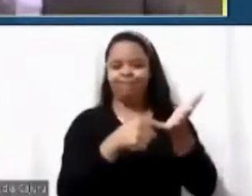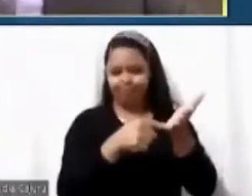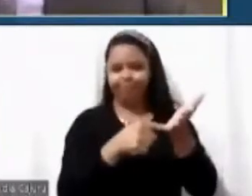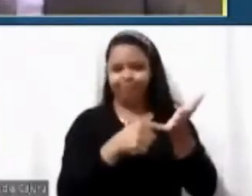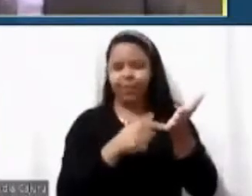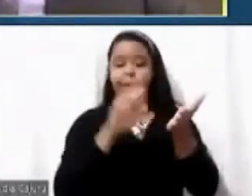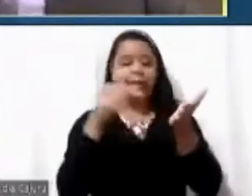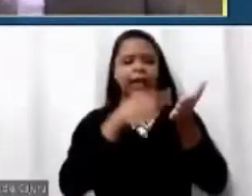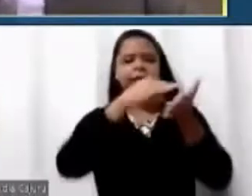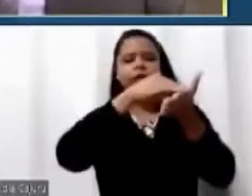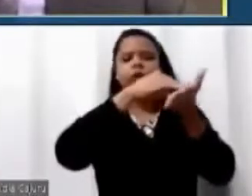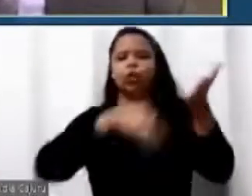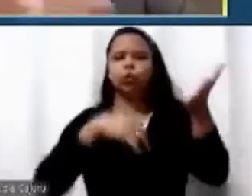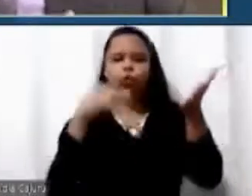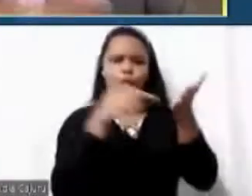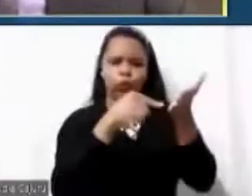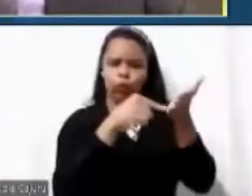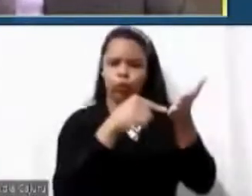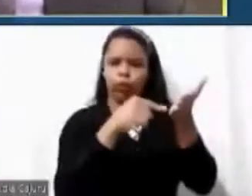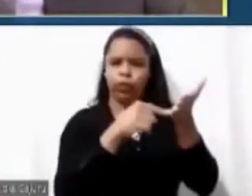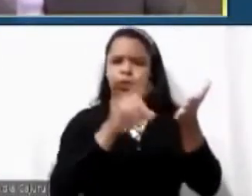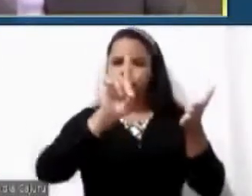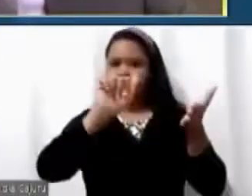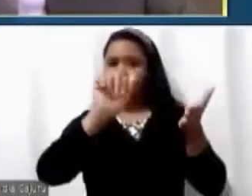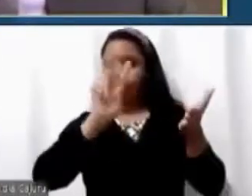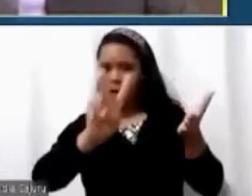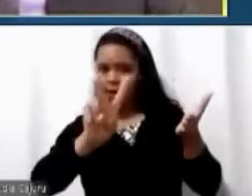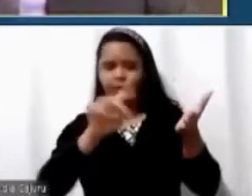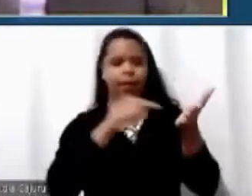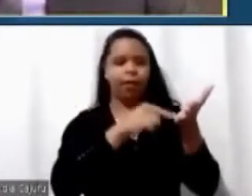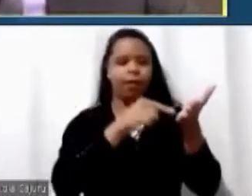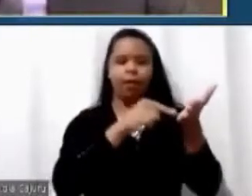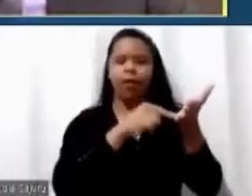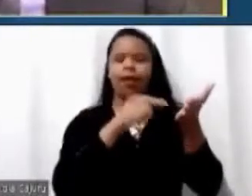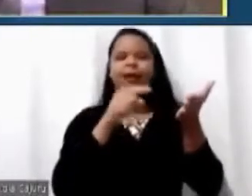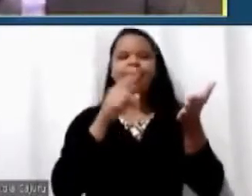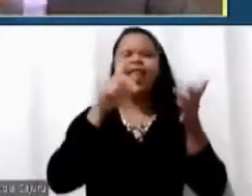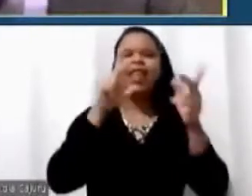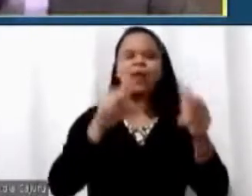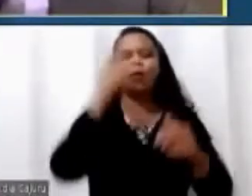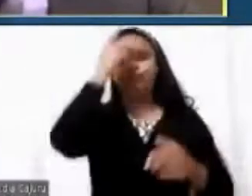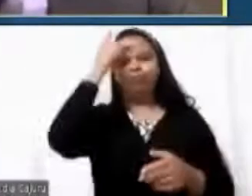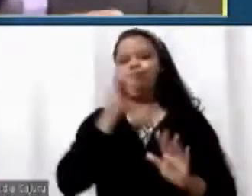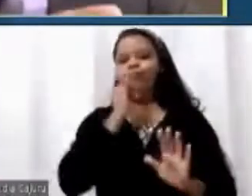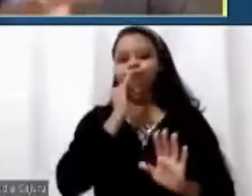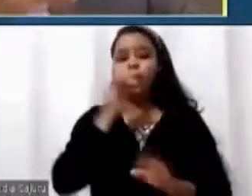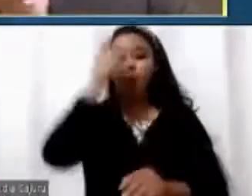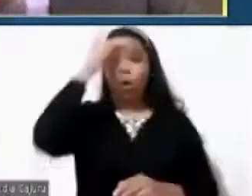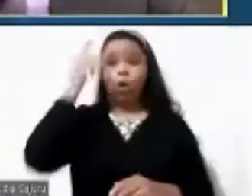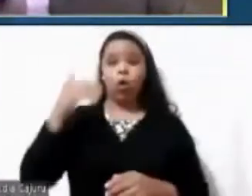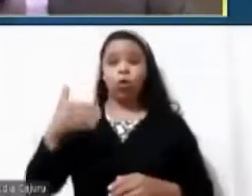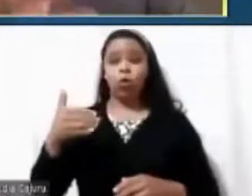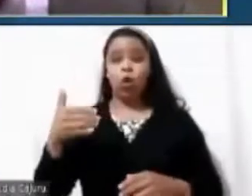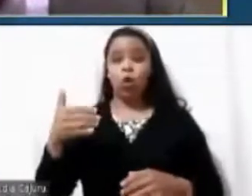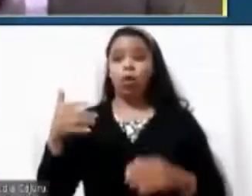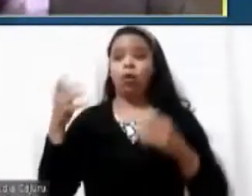confusão. Mas o diretivas antecipadas de vontade ele é muito maior. Ele pode abranger diversos pontos